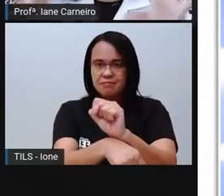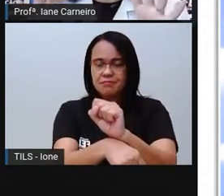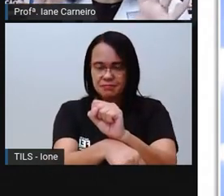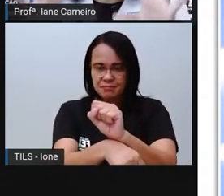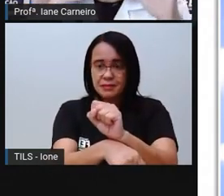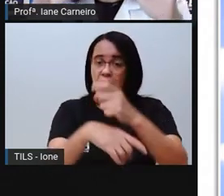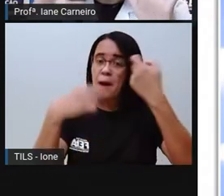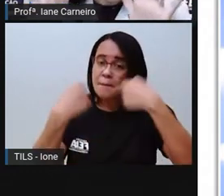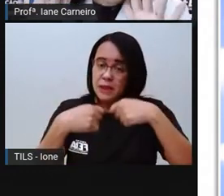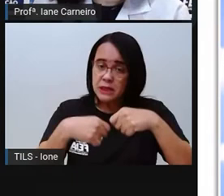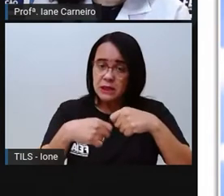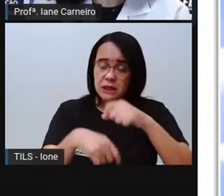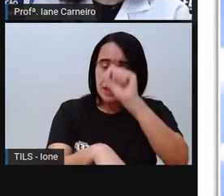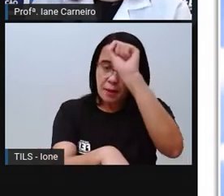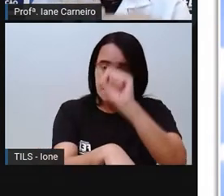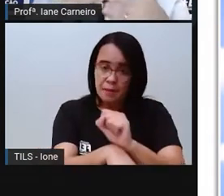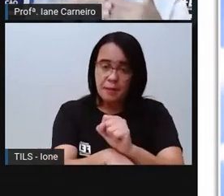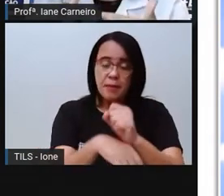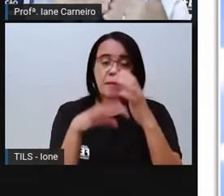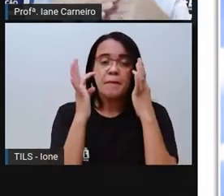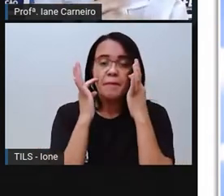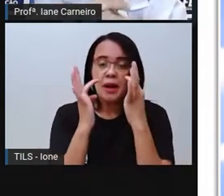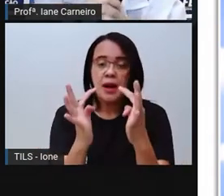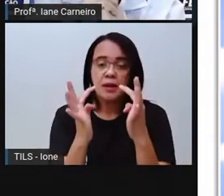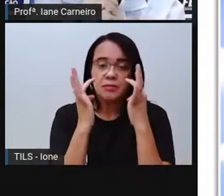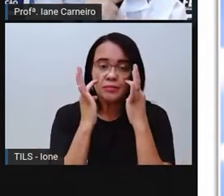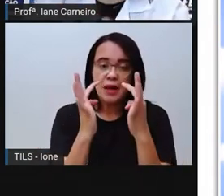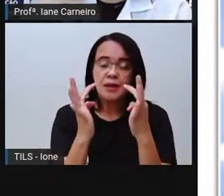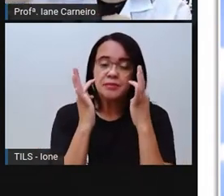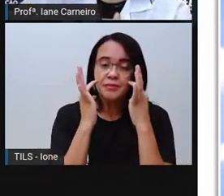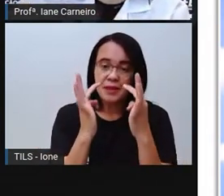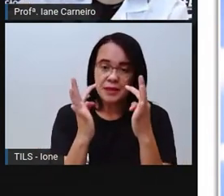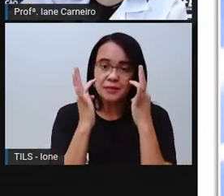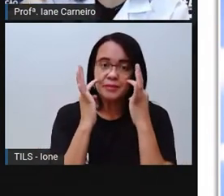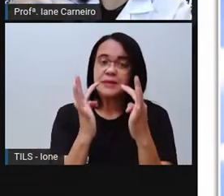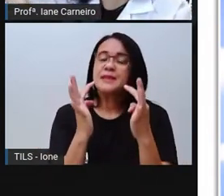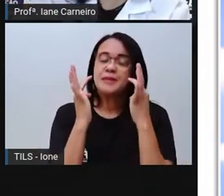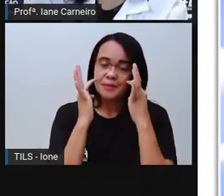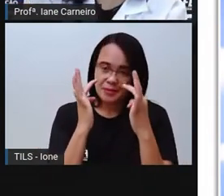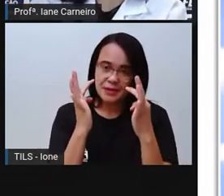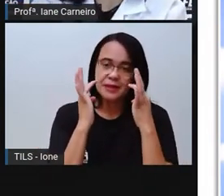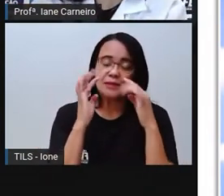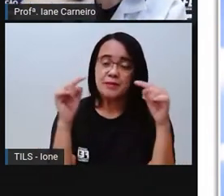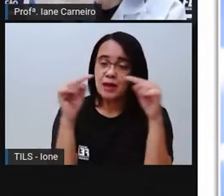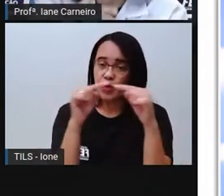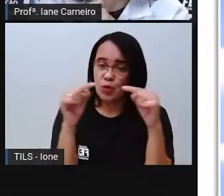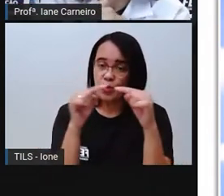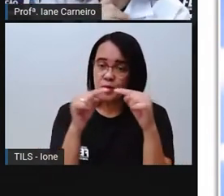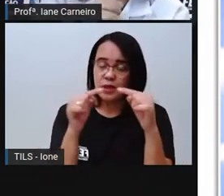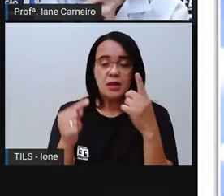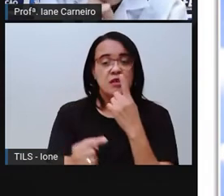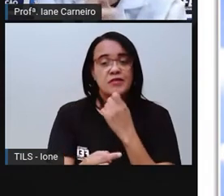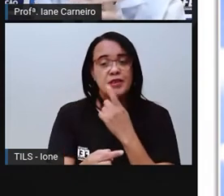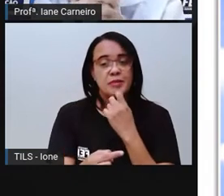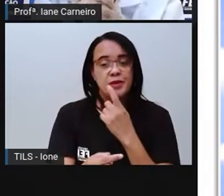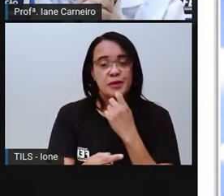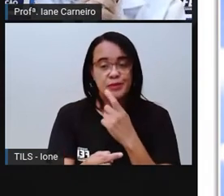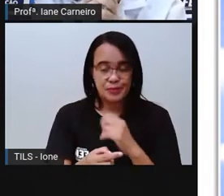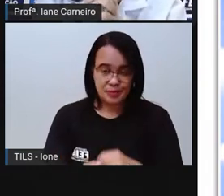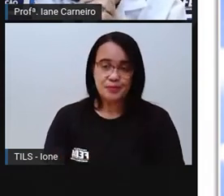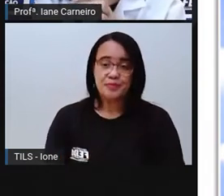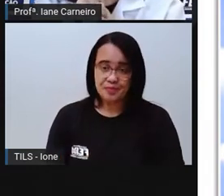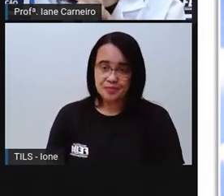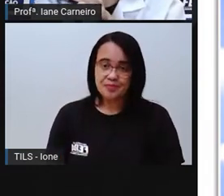tem que deixar o carro parado antes da faixa de pedestre para que o pedestre possa caminhar. Vocês